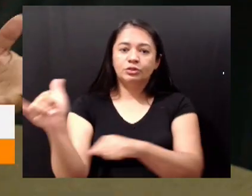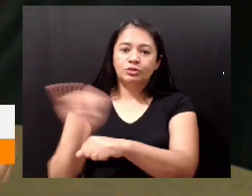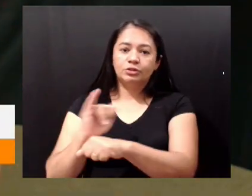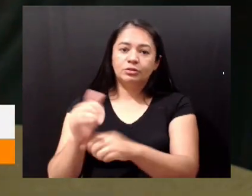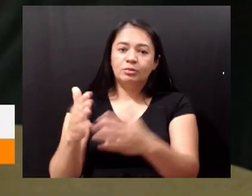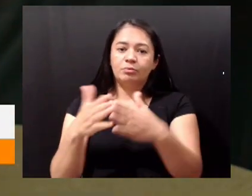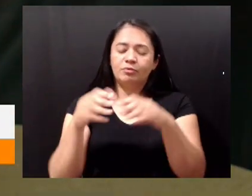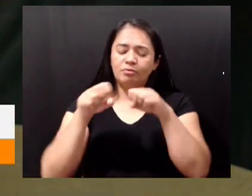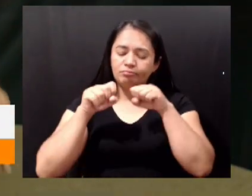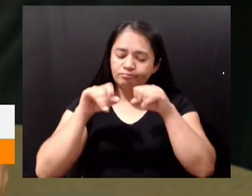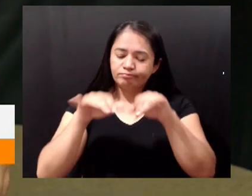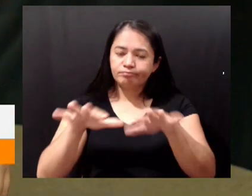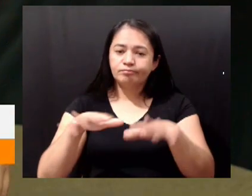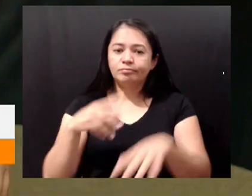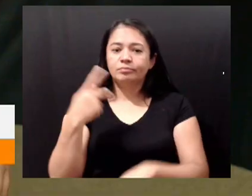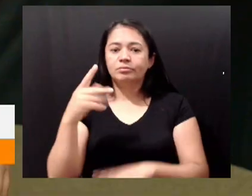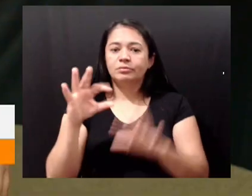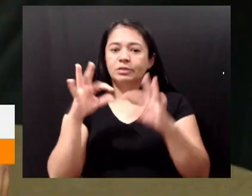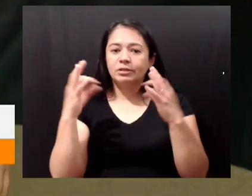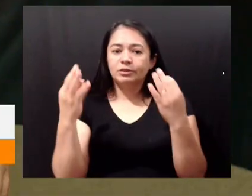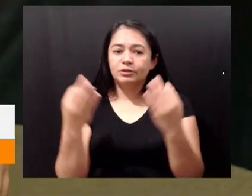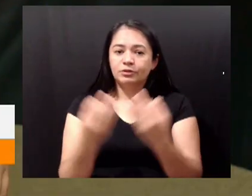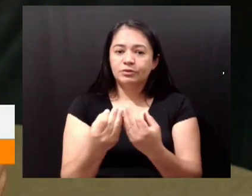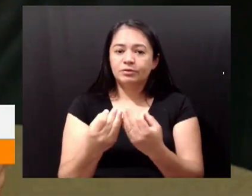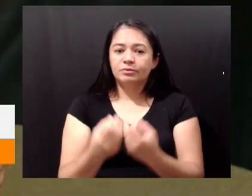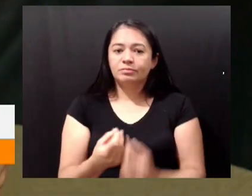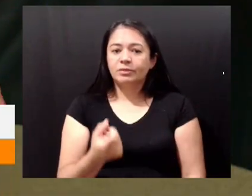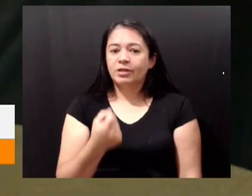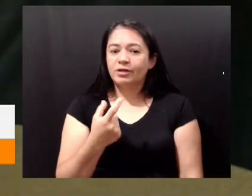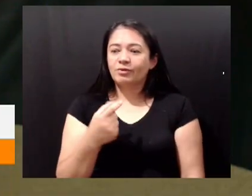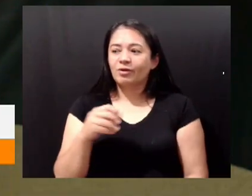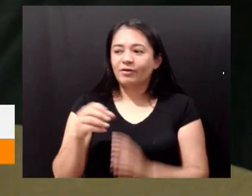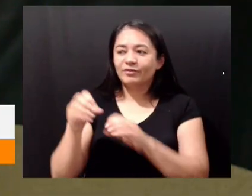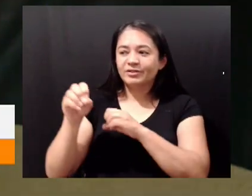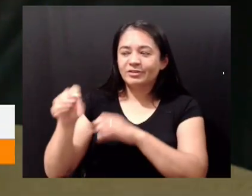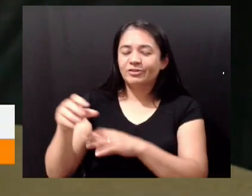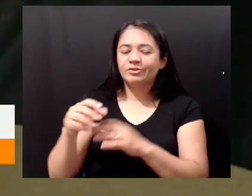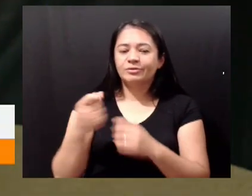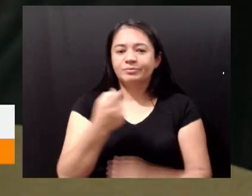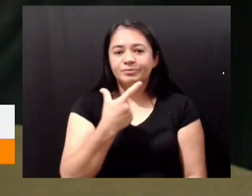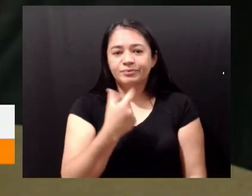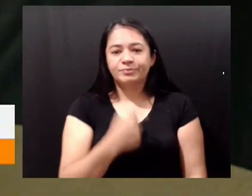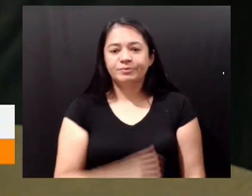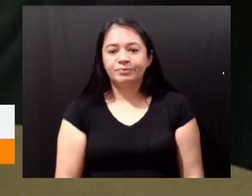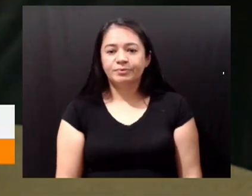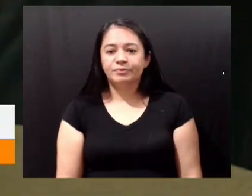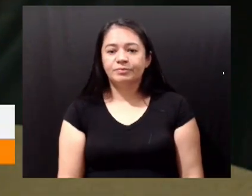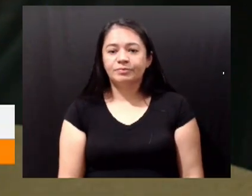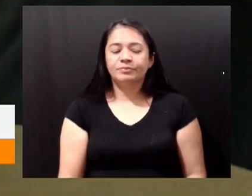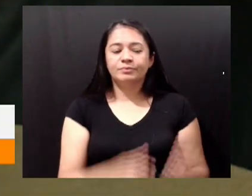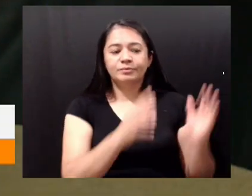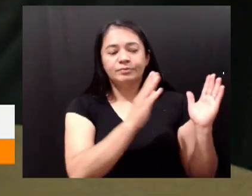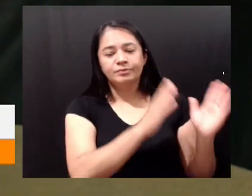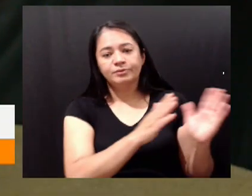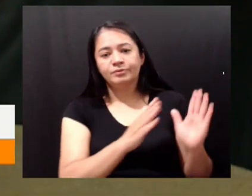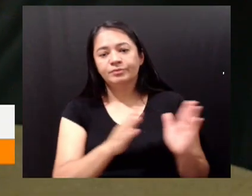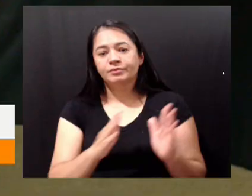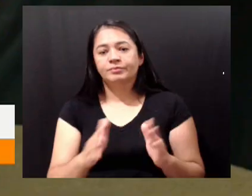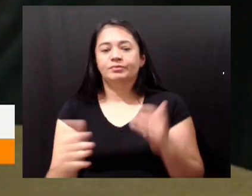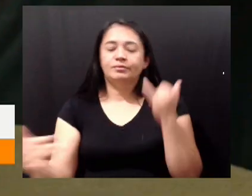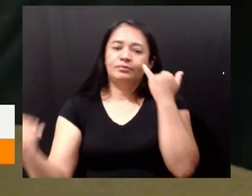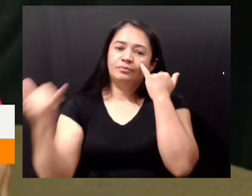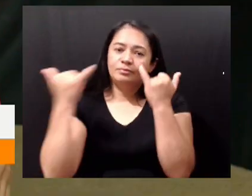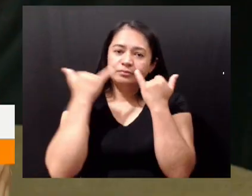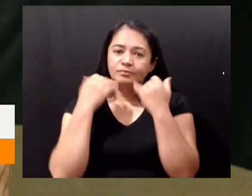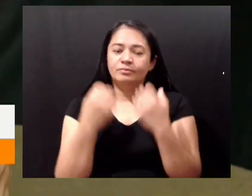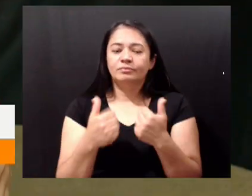para sua família, igual você repassa o remédio para dor de cabeça, tá? Uhum. Esse programa é bem informativo, então é legal você